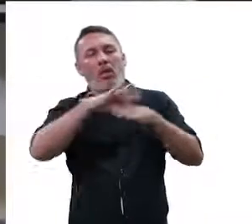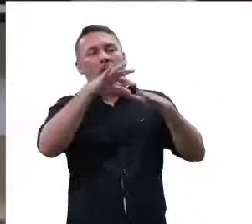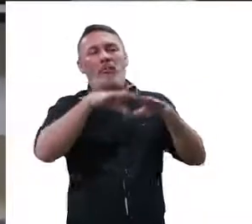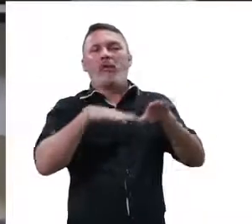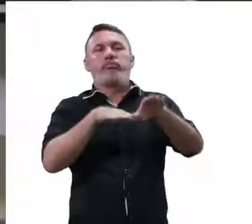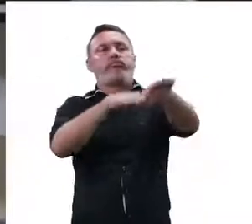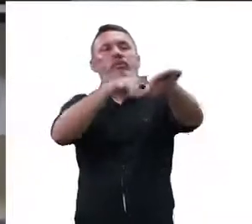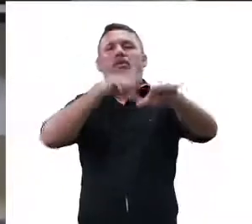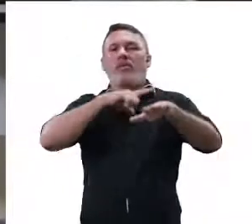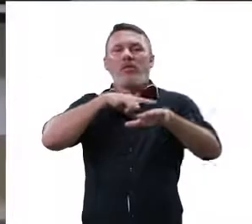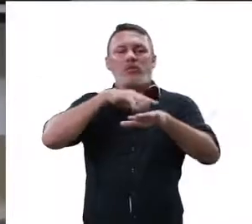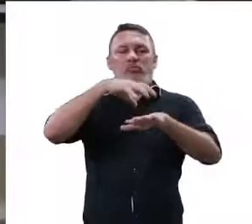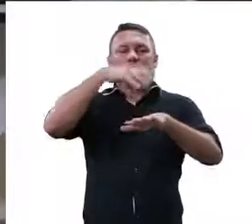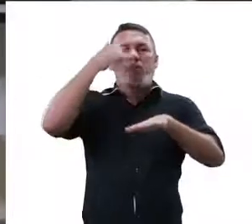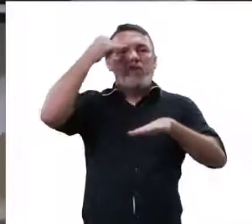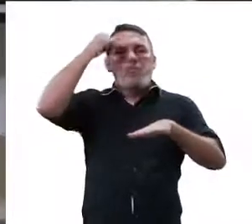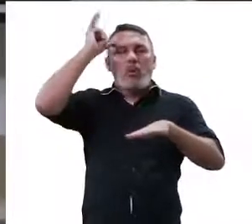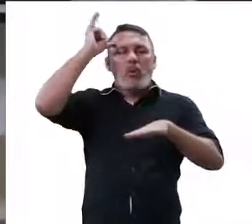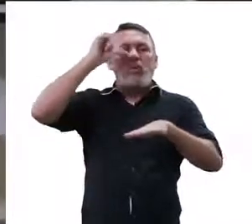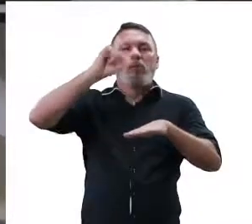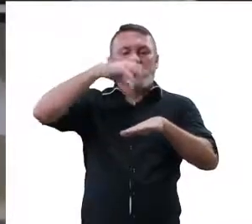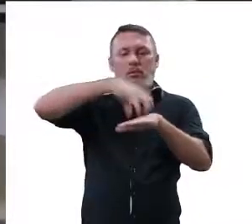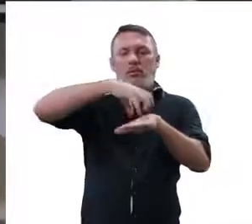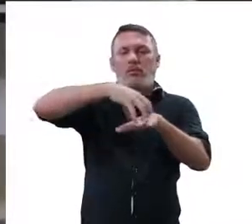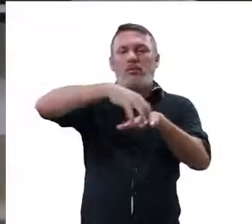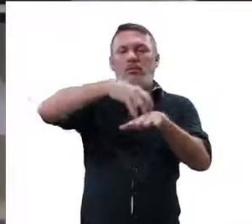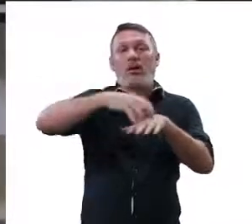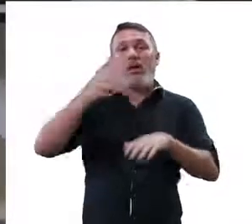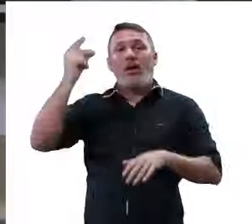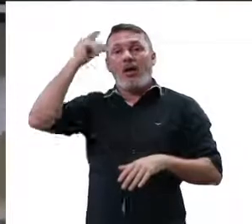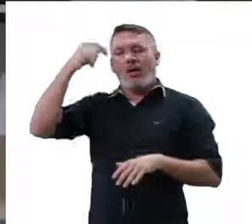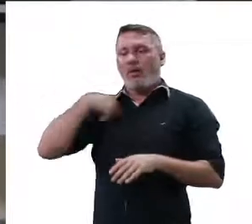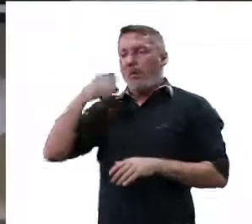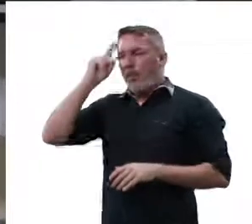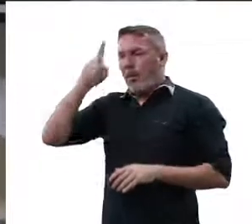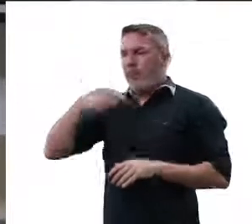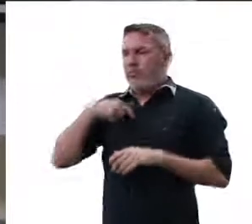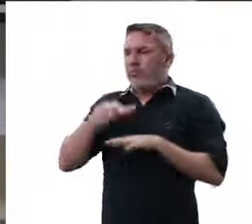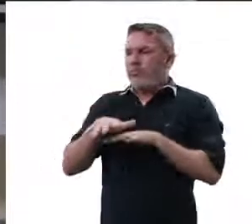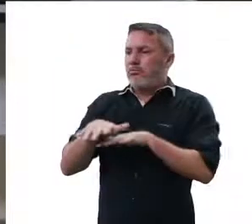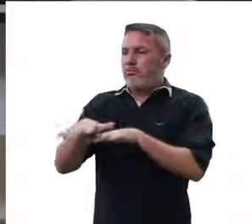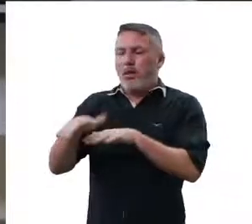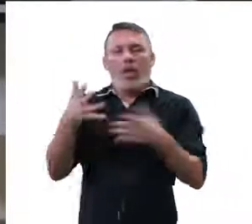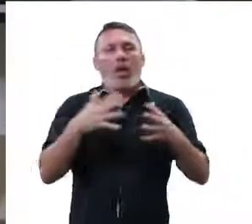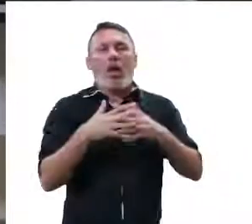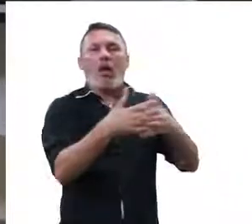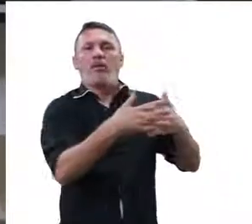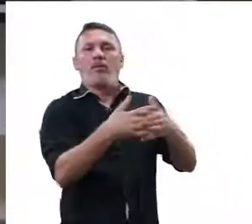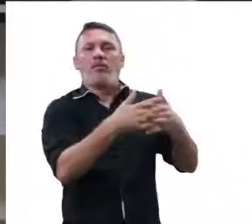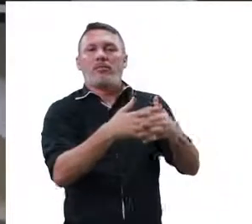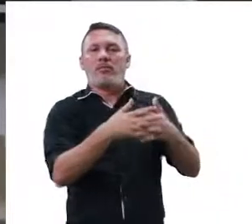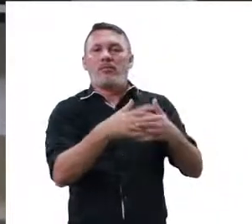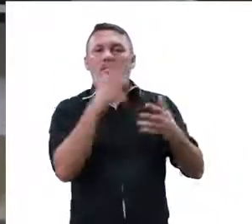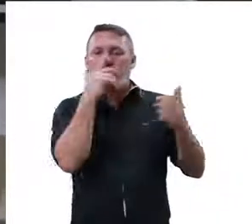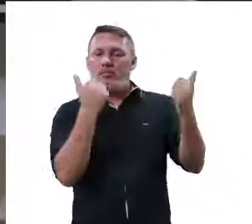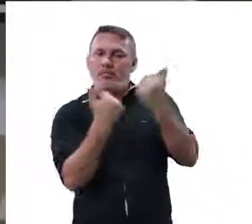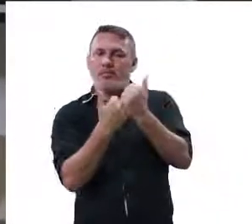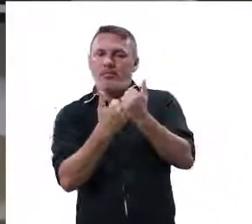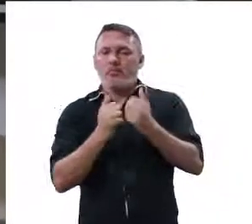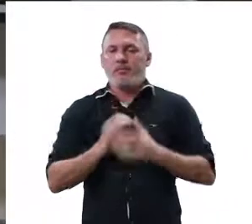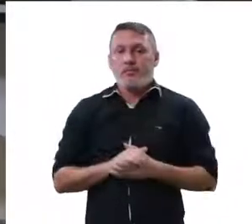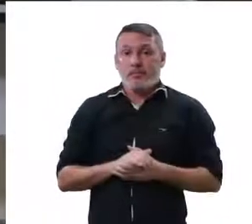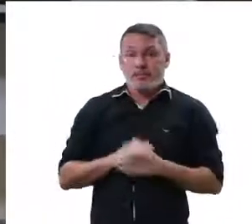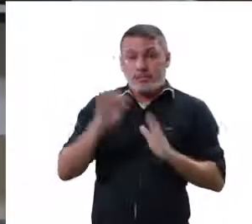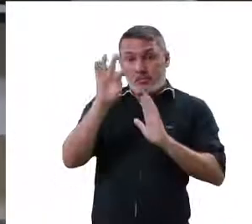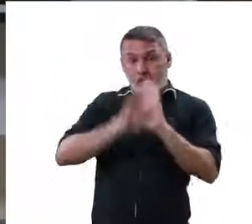olhando nostalgicamente para os caminhões que fazem a função que era dele. né? Então o texto aqui, aí vem falando,